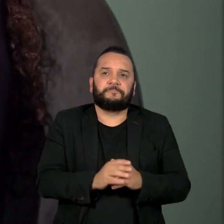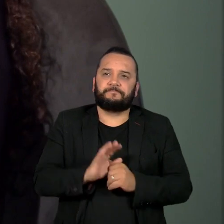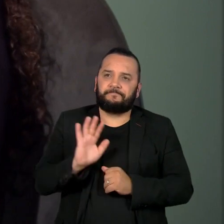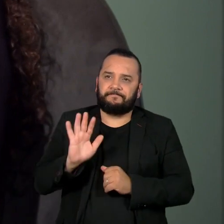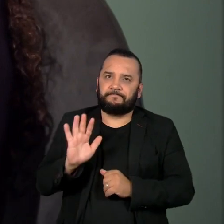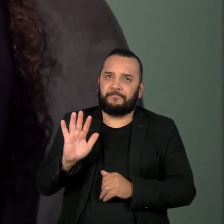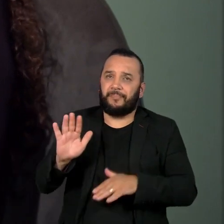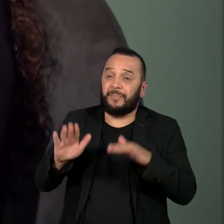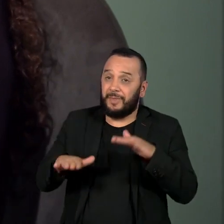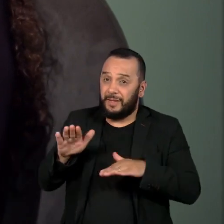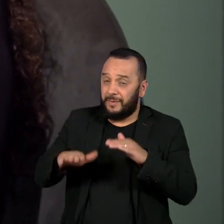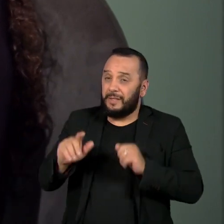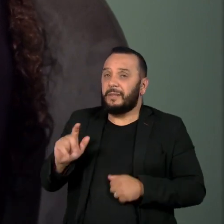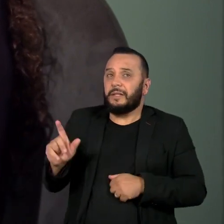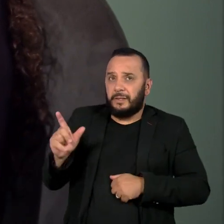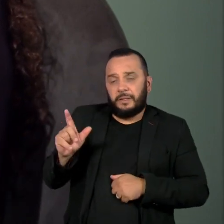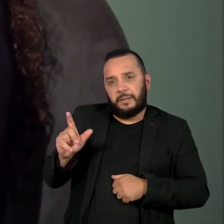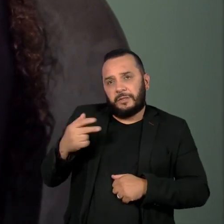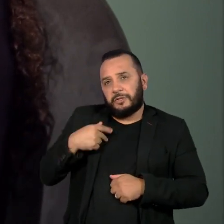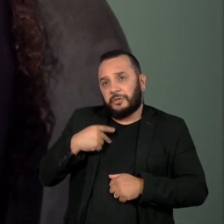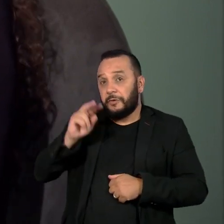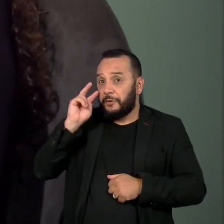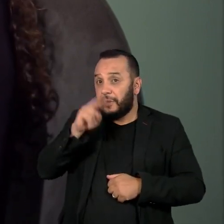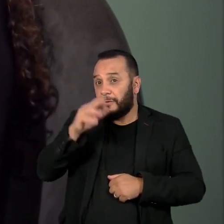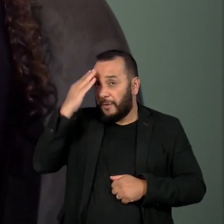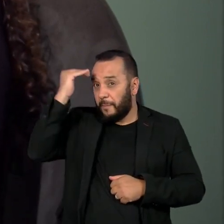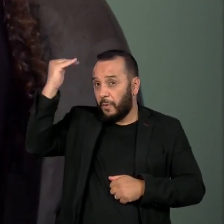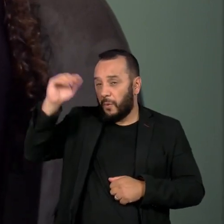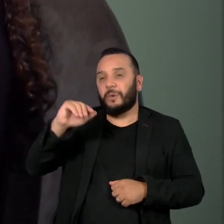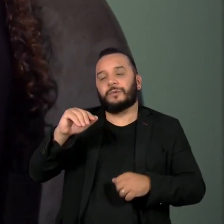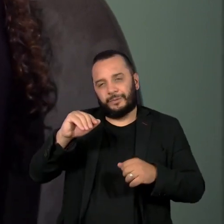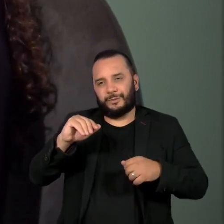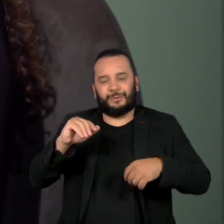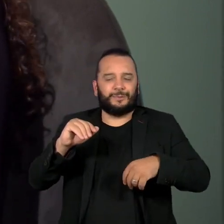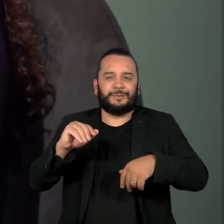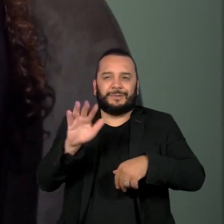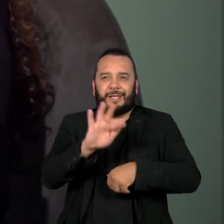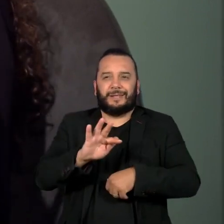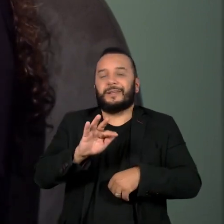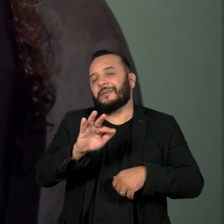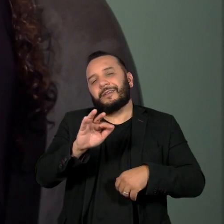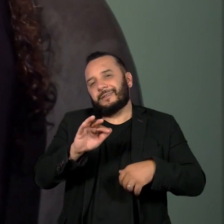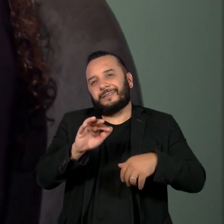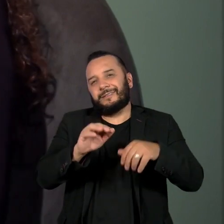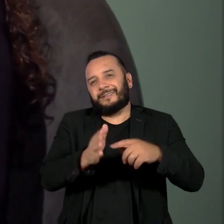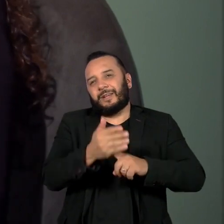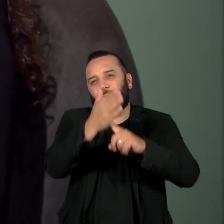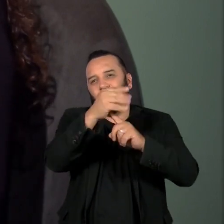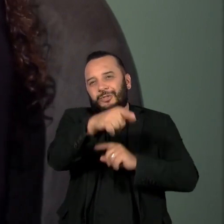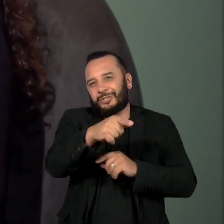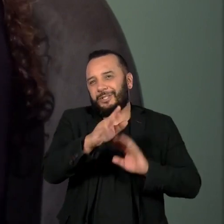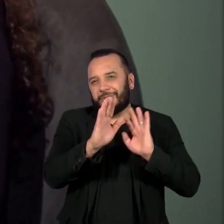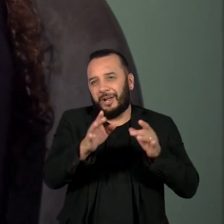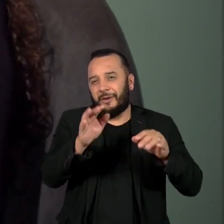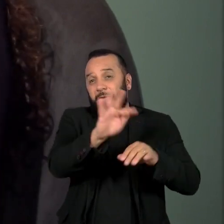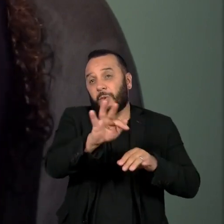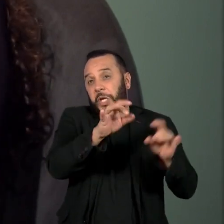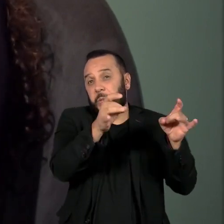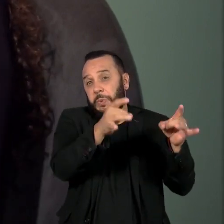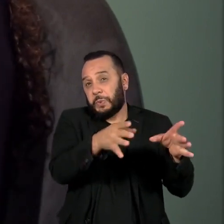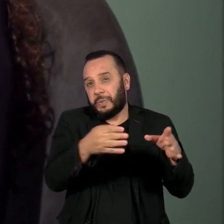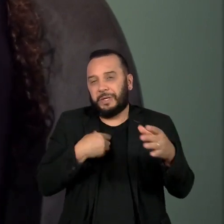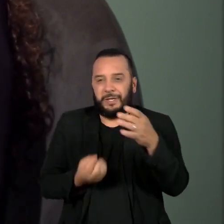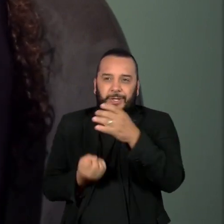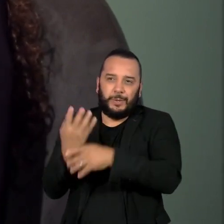levar por essas figuras grandes que a gente vê na tecnologia, que deixaram a faculdade para fundar grandes empresas de tecnologia, né? A gente tem